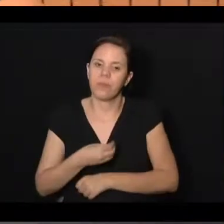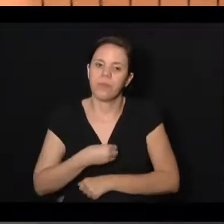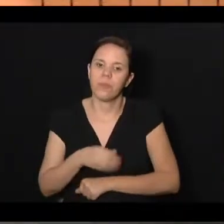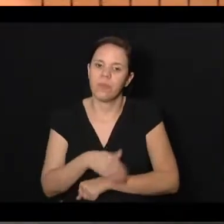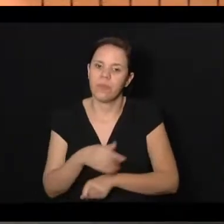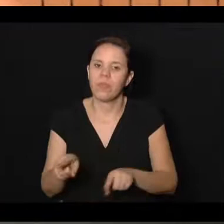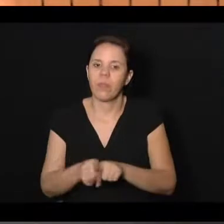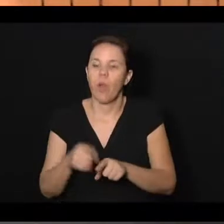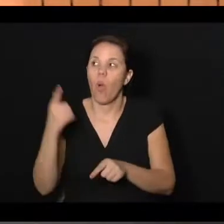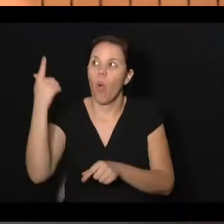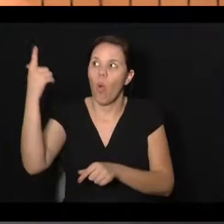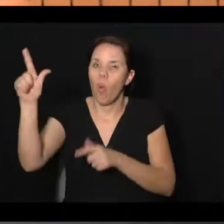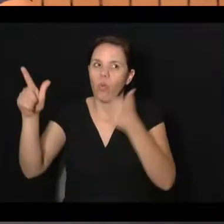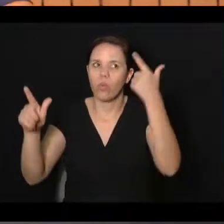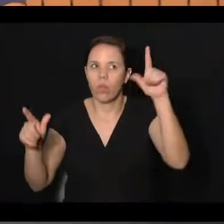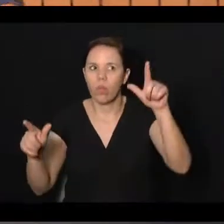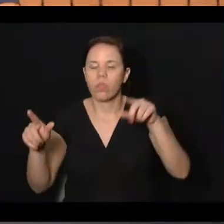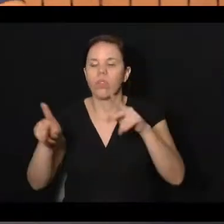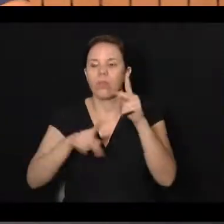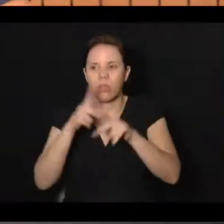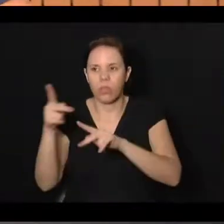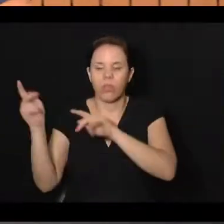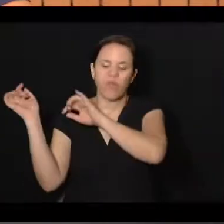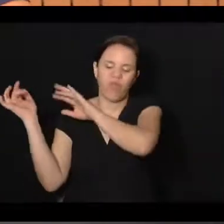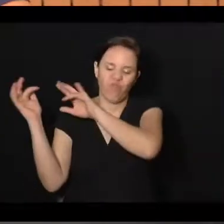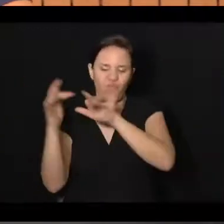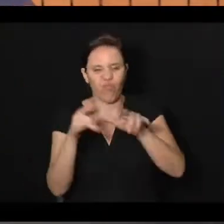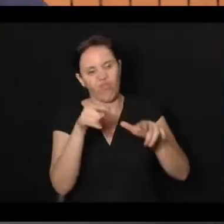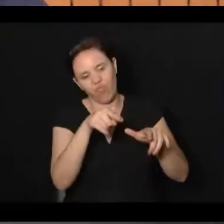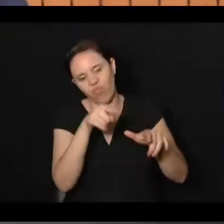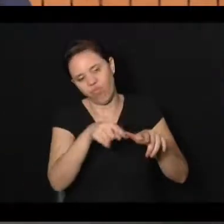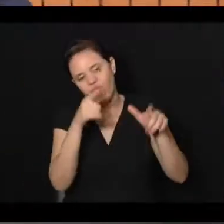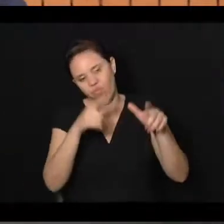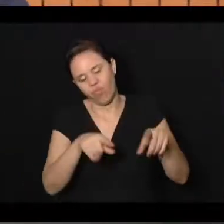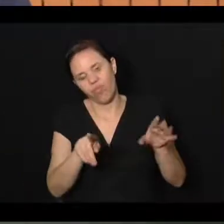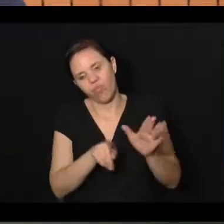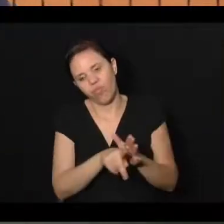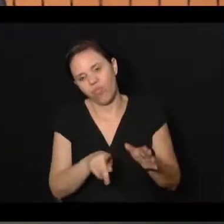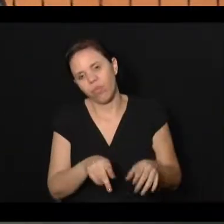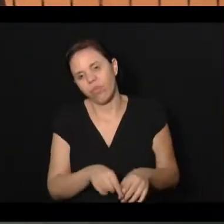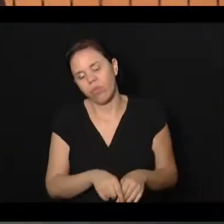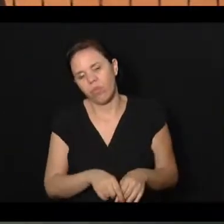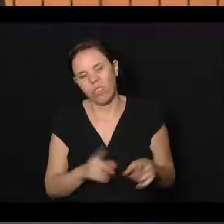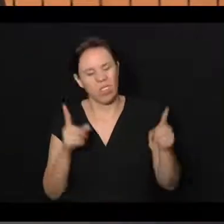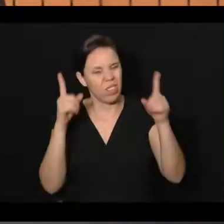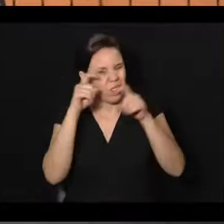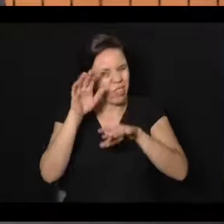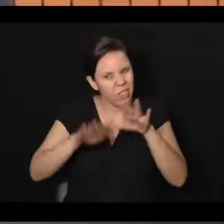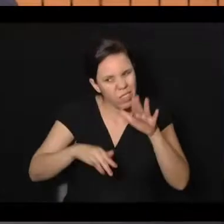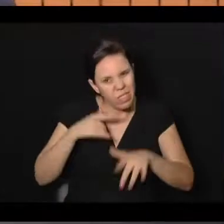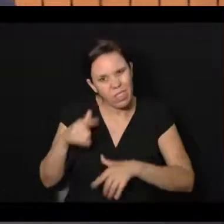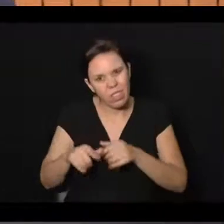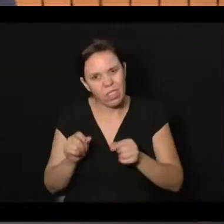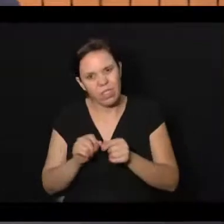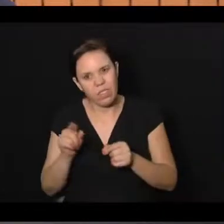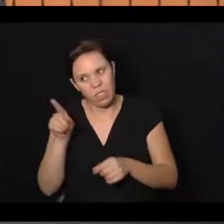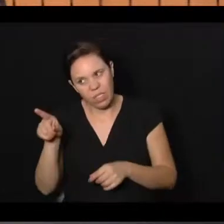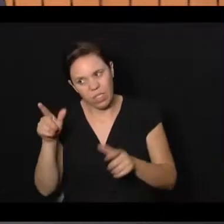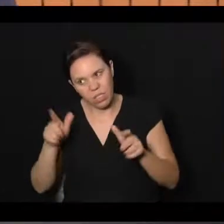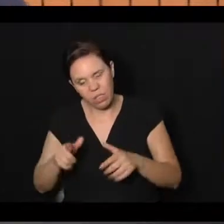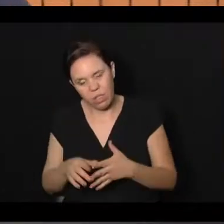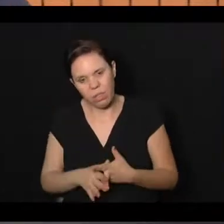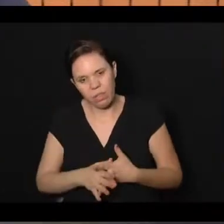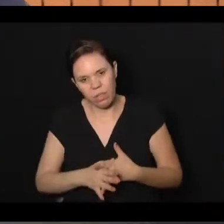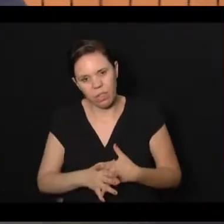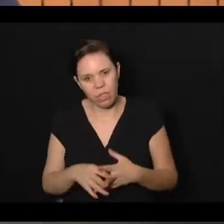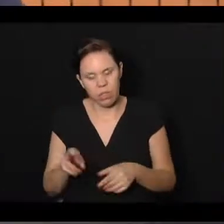outras pessoas para aquele local também ea dificuldade que nós encontramos com relação ao trabalho que nós realizamos ali com relação